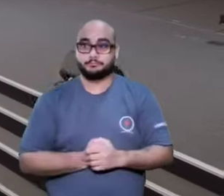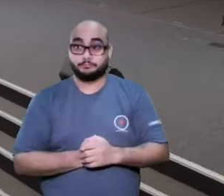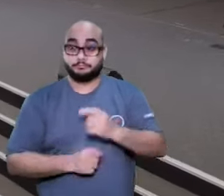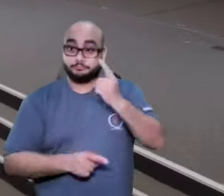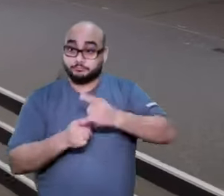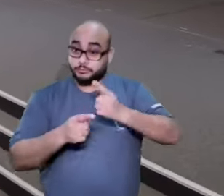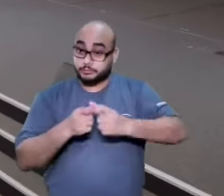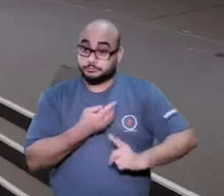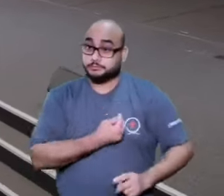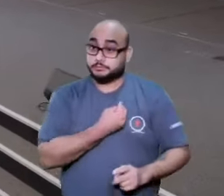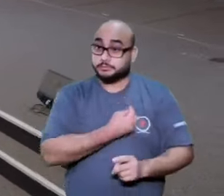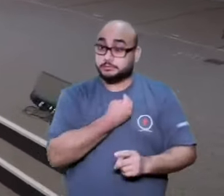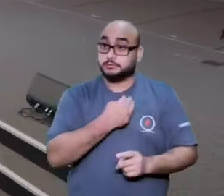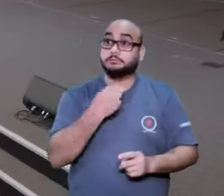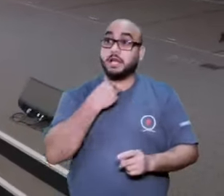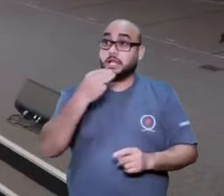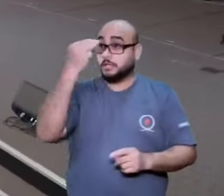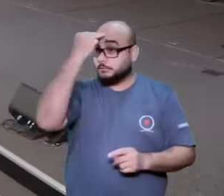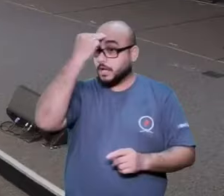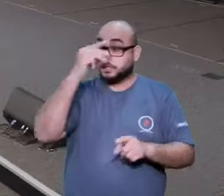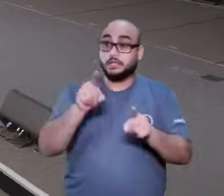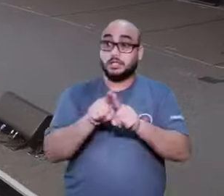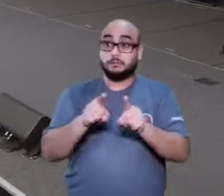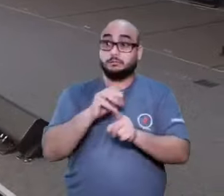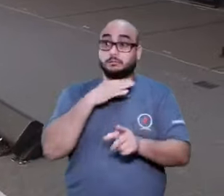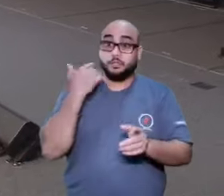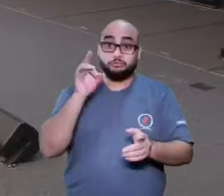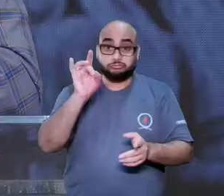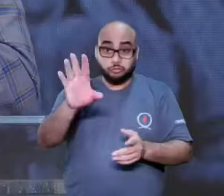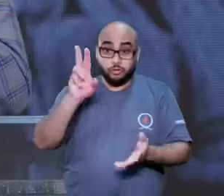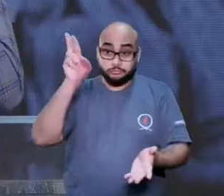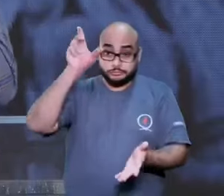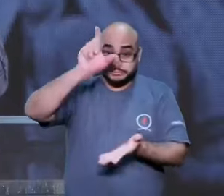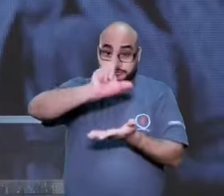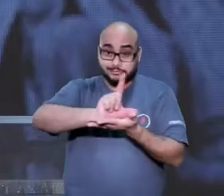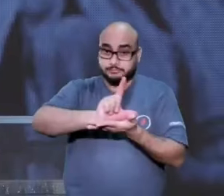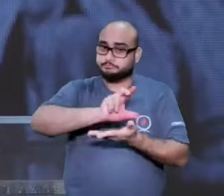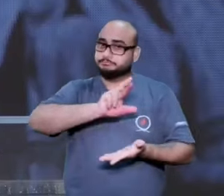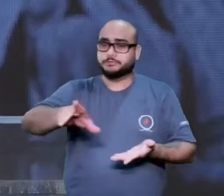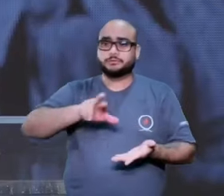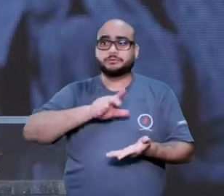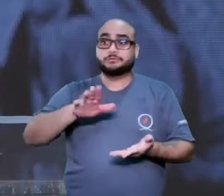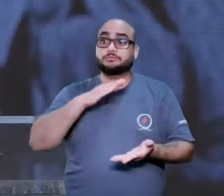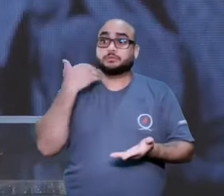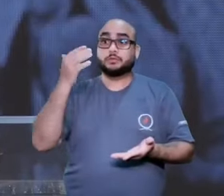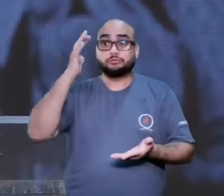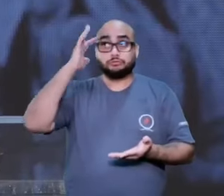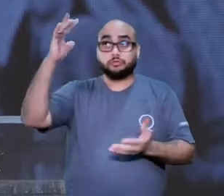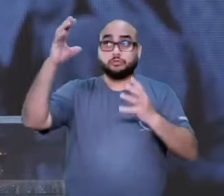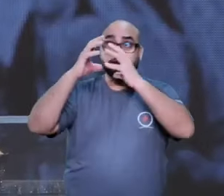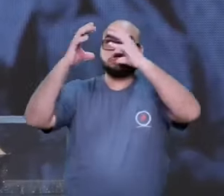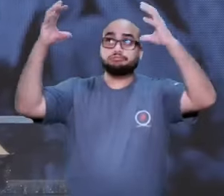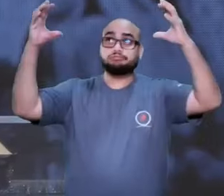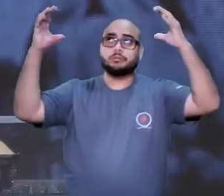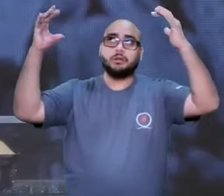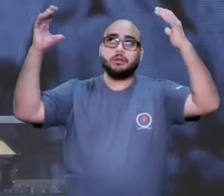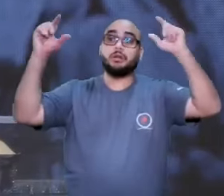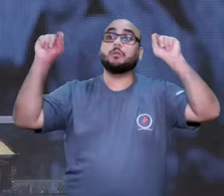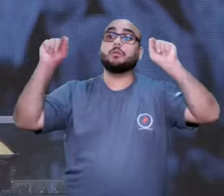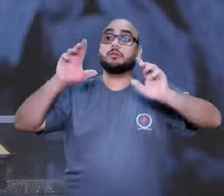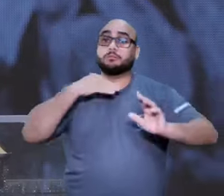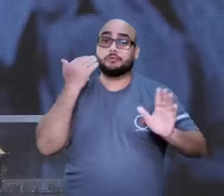de Marta e Maria não morreu apenas Lázaro morreu seus sonhos morreu